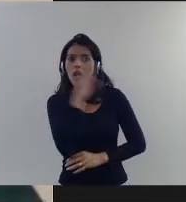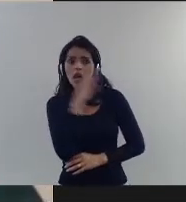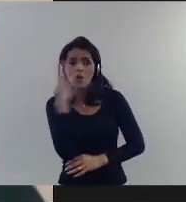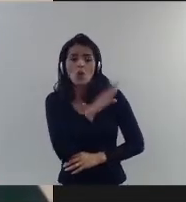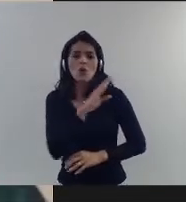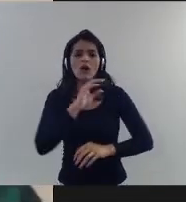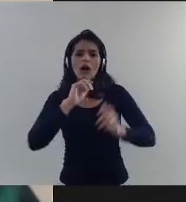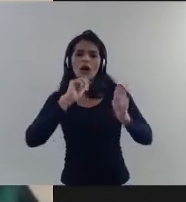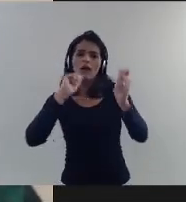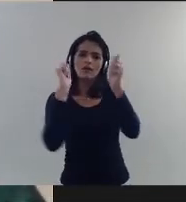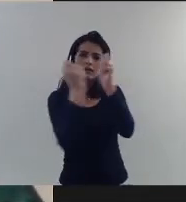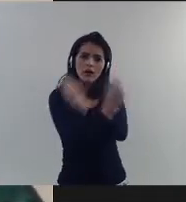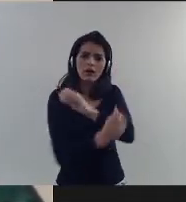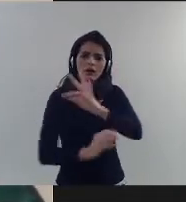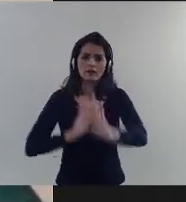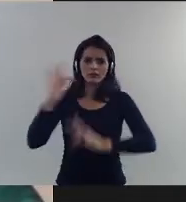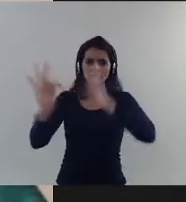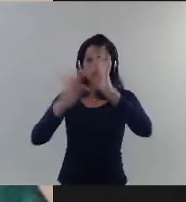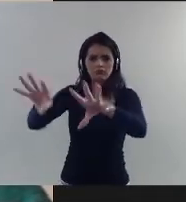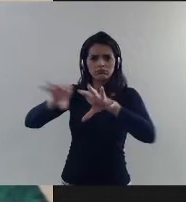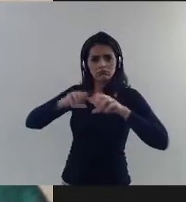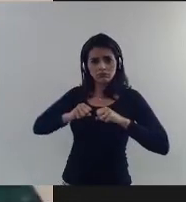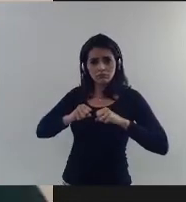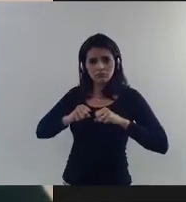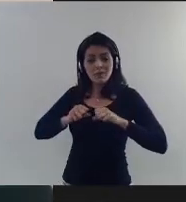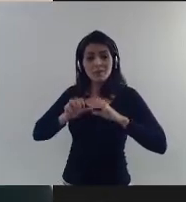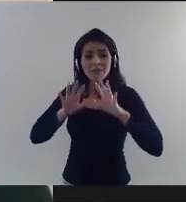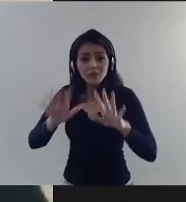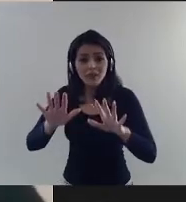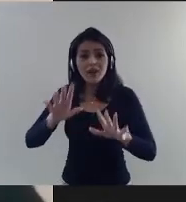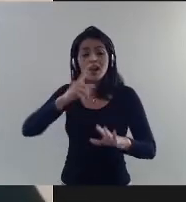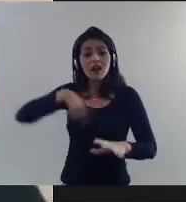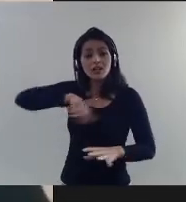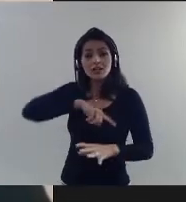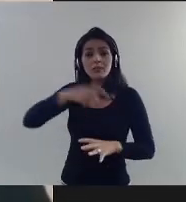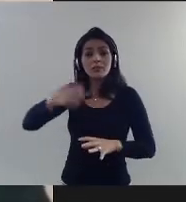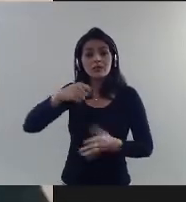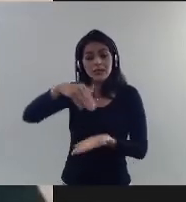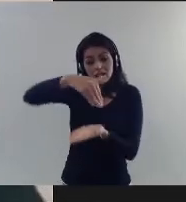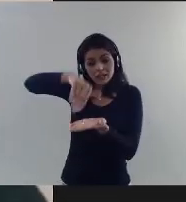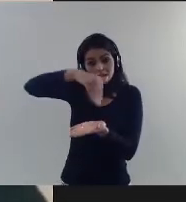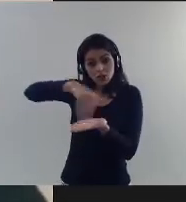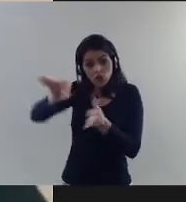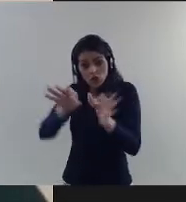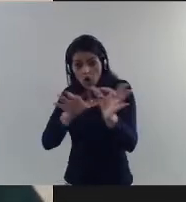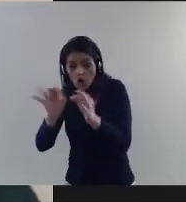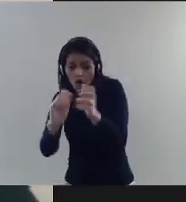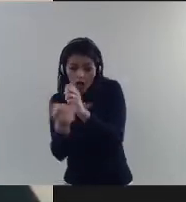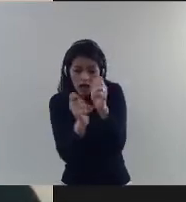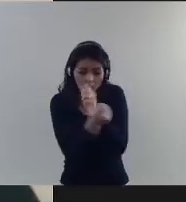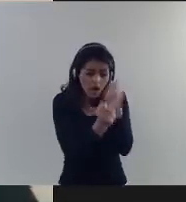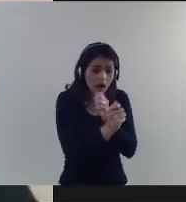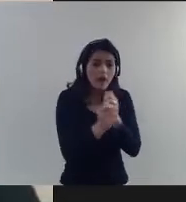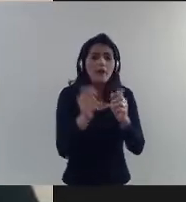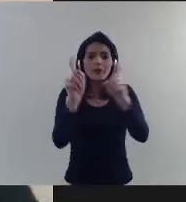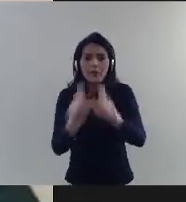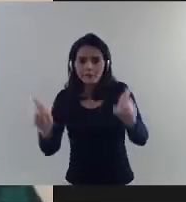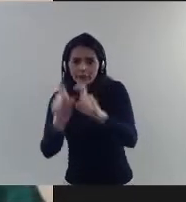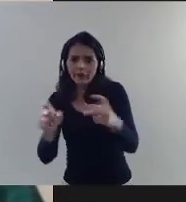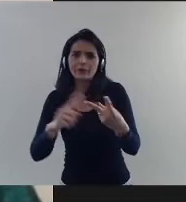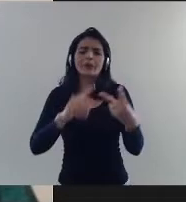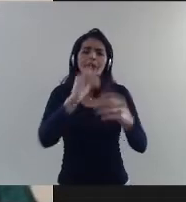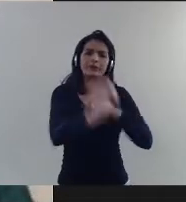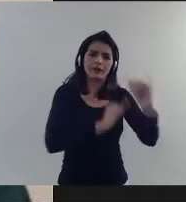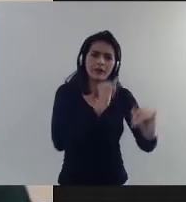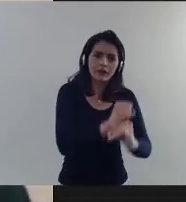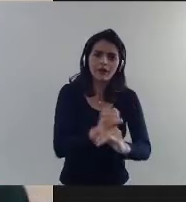velocidade de se adaptar às tecnologias, de ter que otimizar seus escritórios com essas ferramentas,